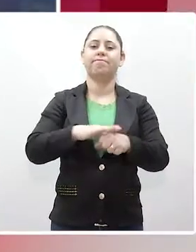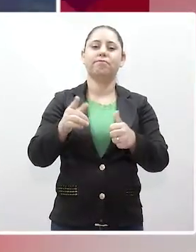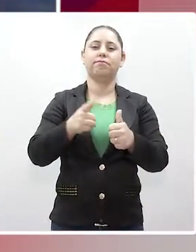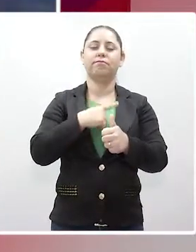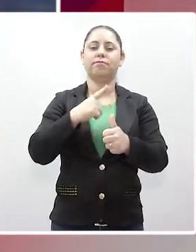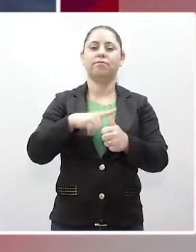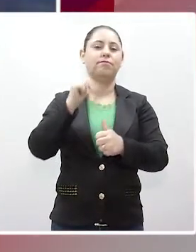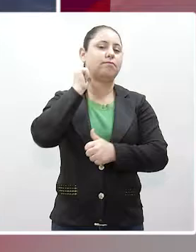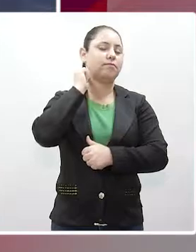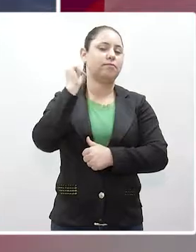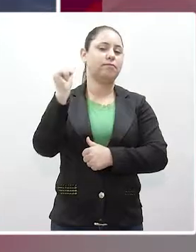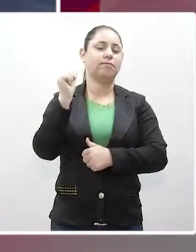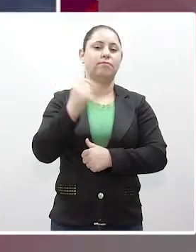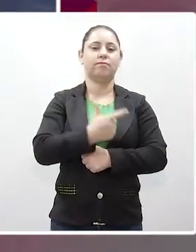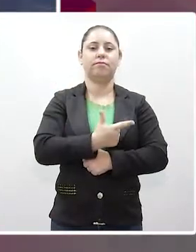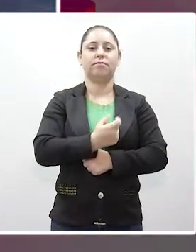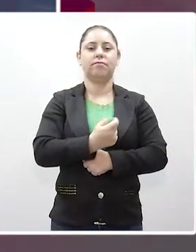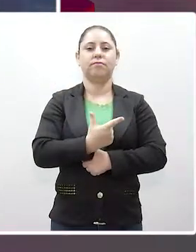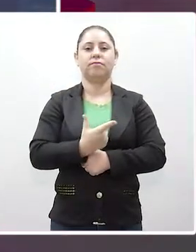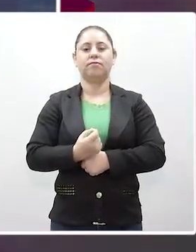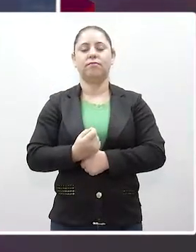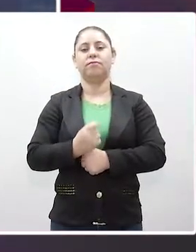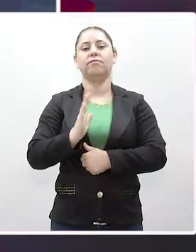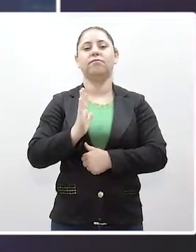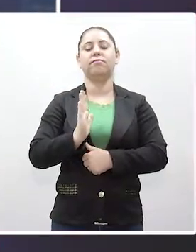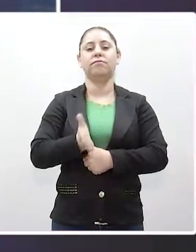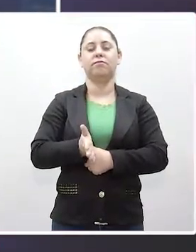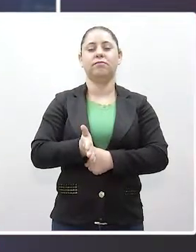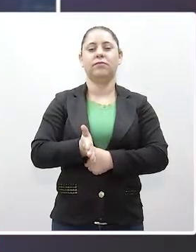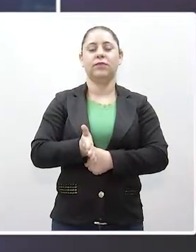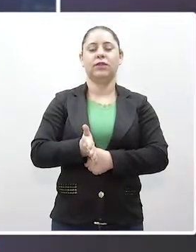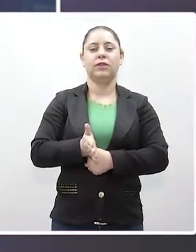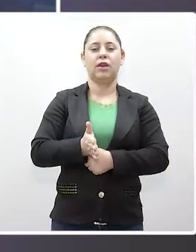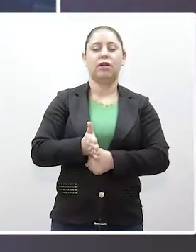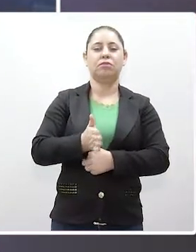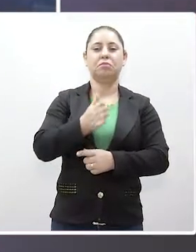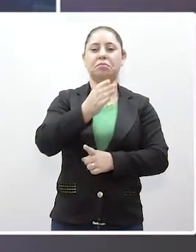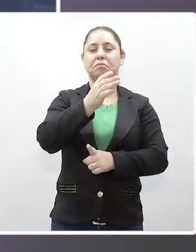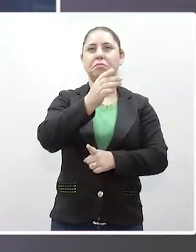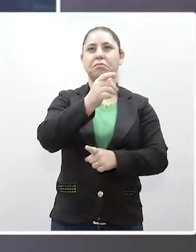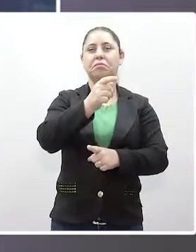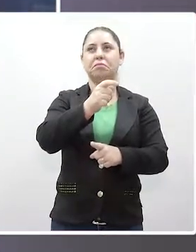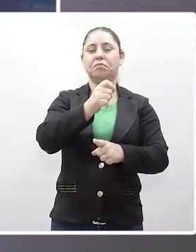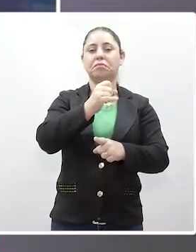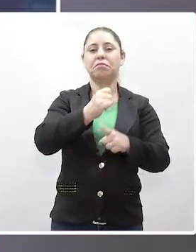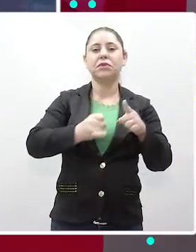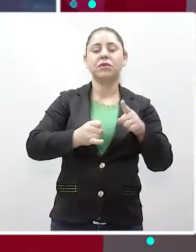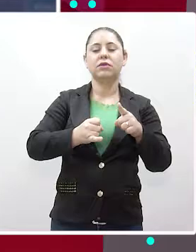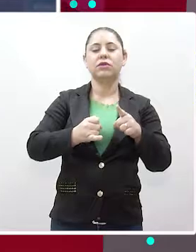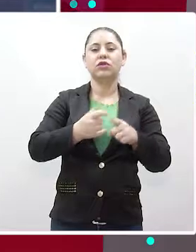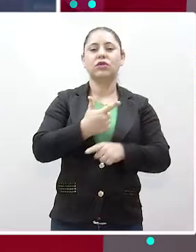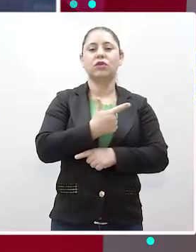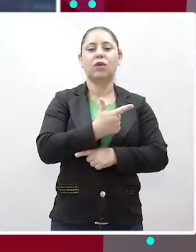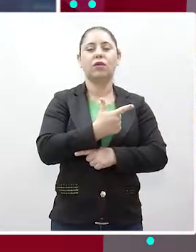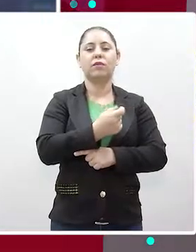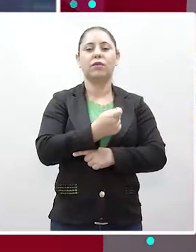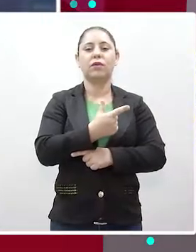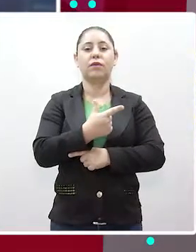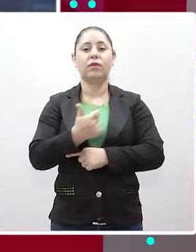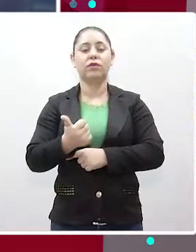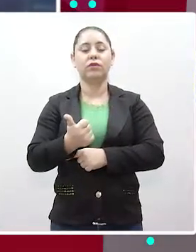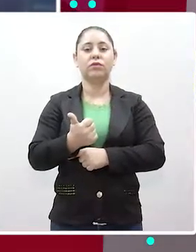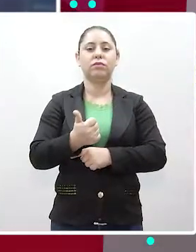não me engano, em abril de 2020. Estamos aí já na metade aí de 2021. E eu queria